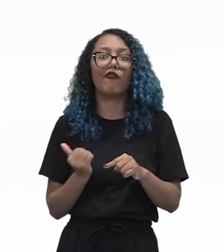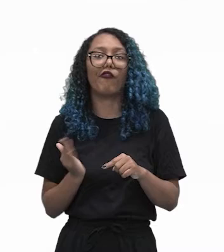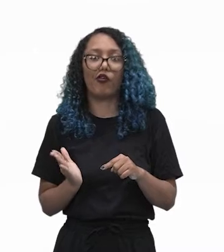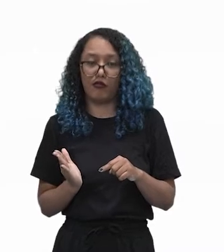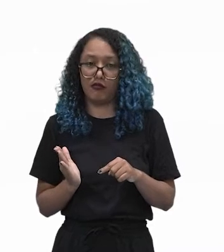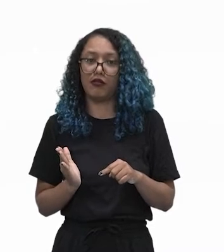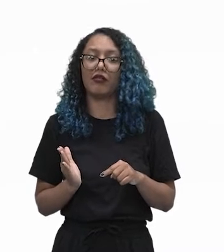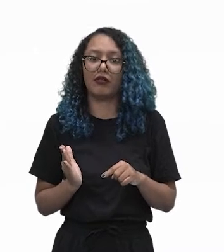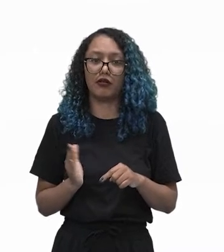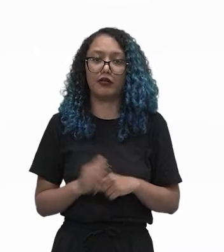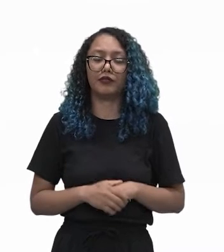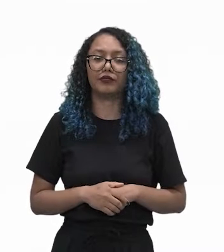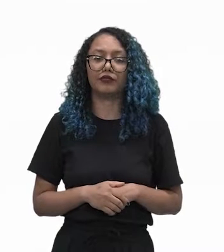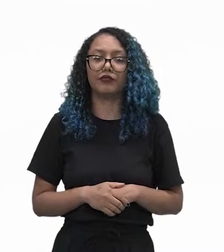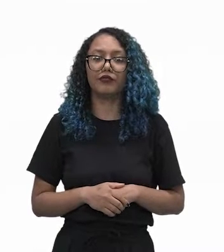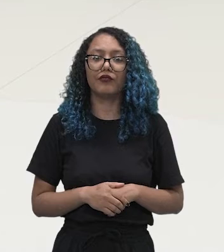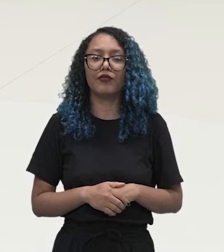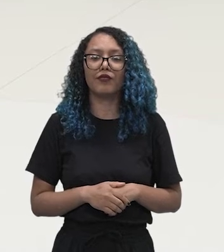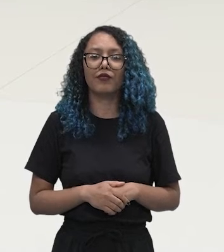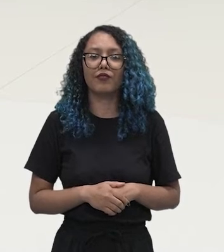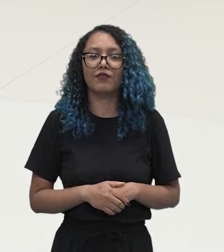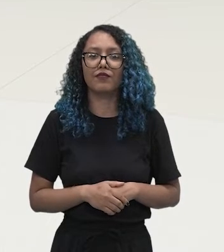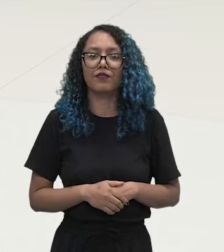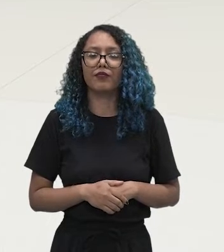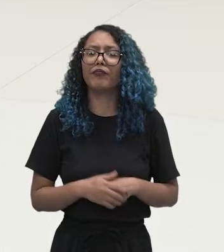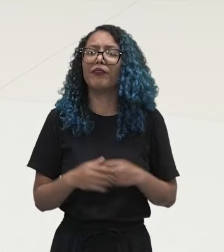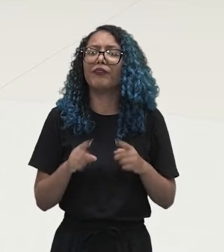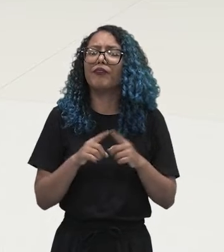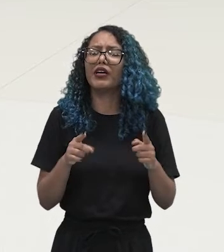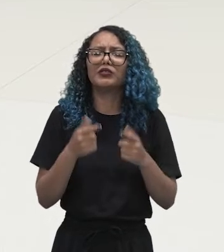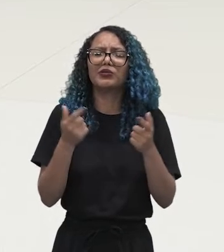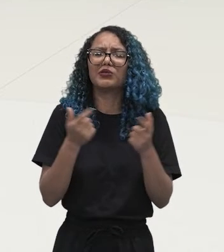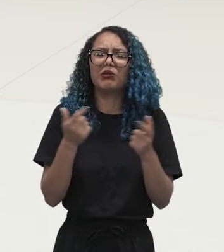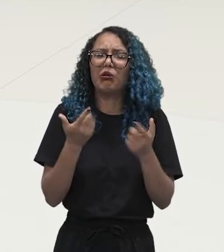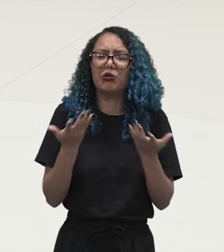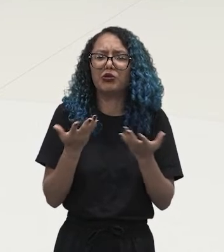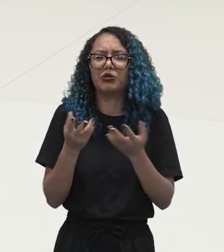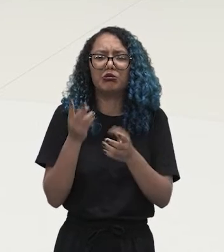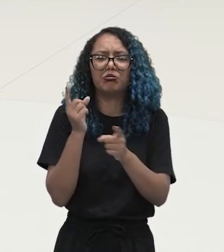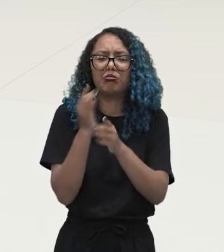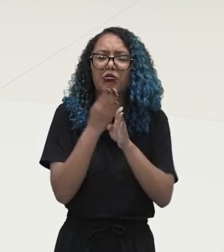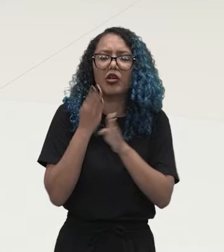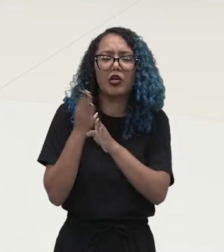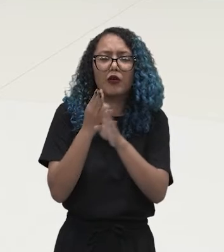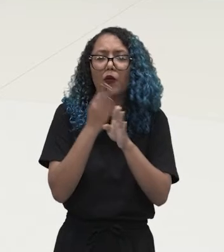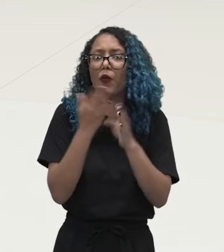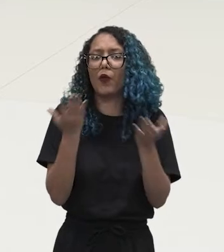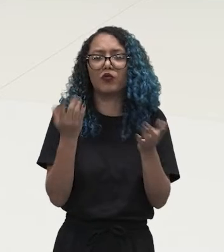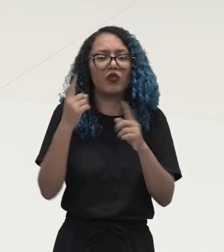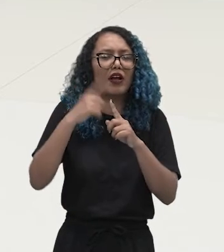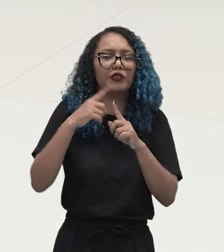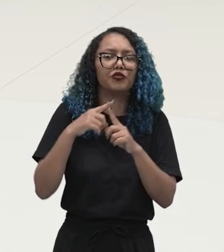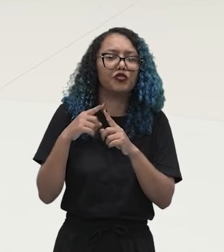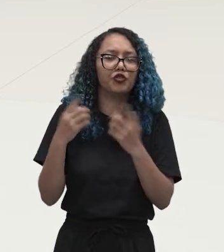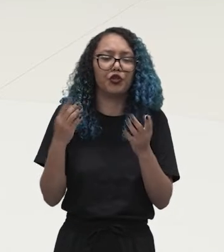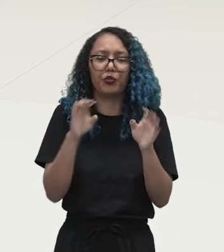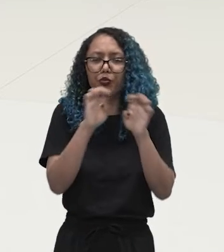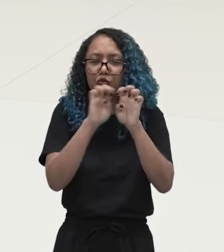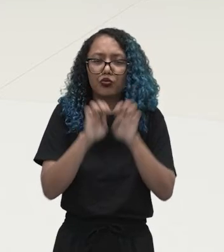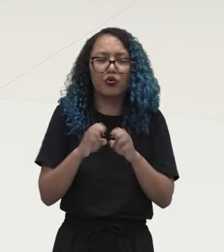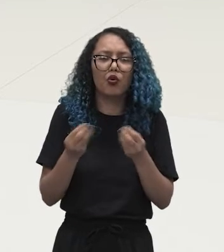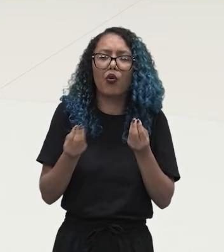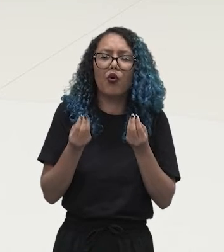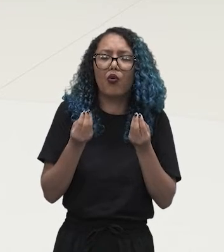Mas aí a gente fala tanto, onde é que eu acho isso? Onde é que eu acho esse tipo de estrutura,